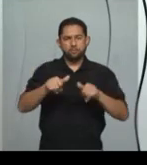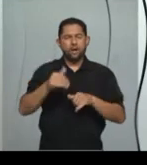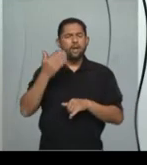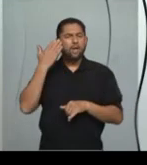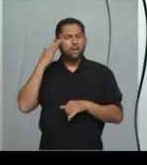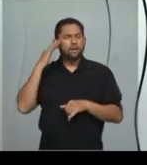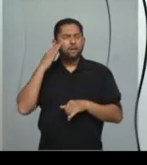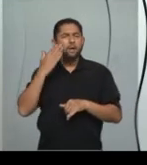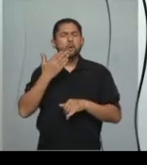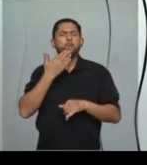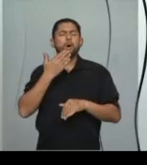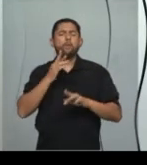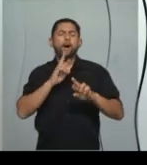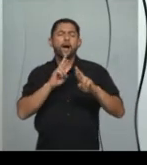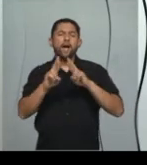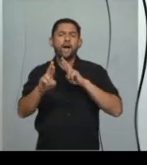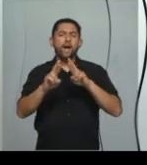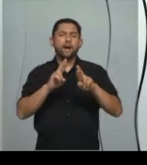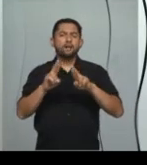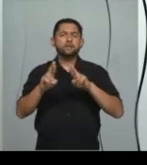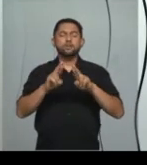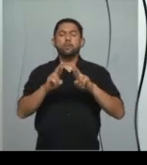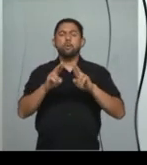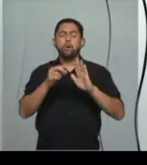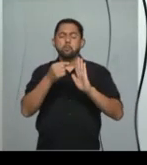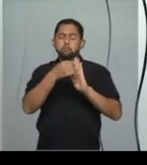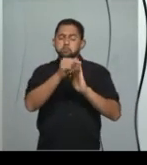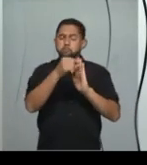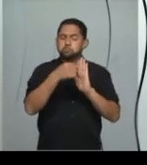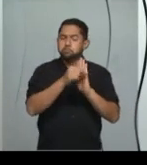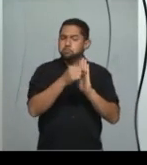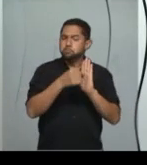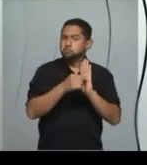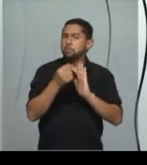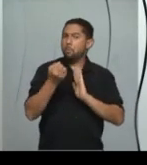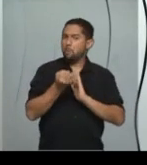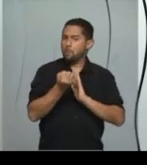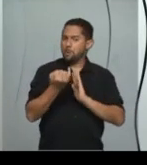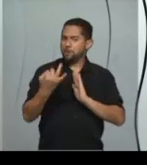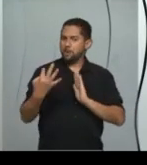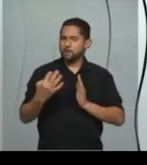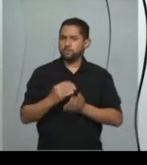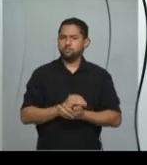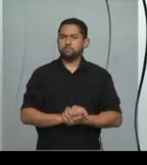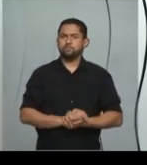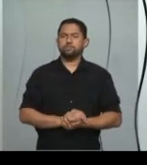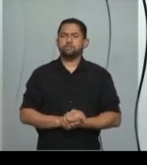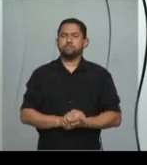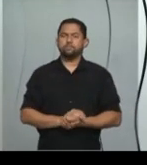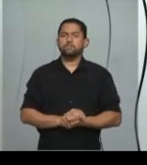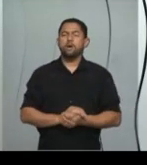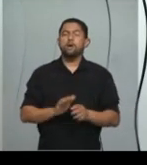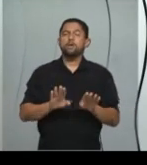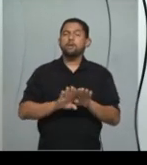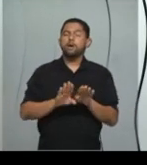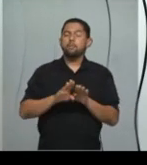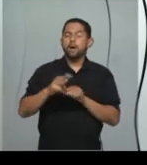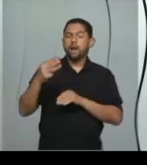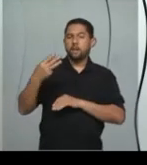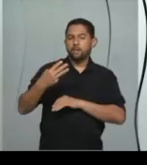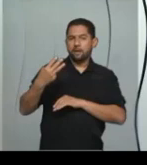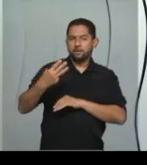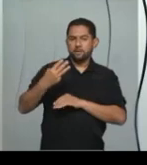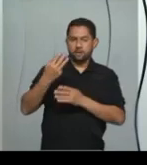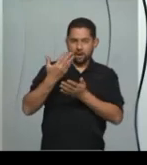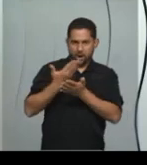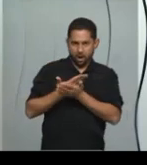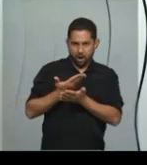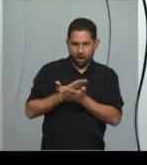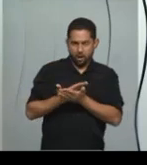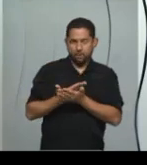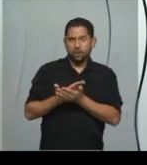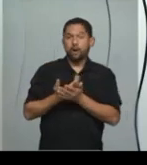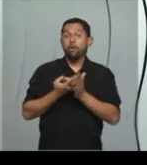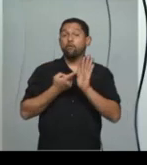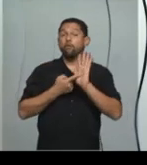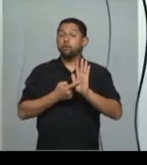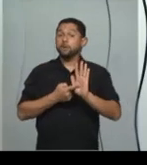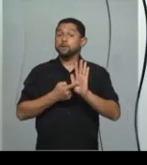as suas constantes de equilíbrio. E no terceiro momento do nosso encontro, nós vamos trabalhar